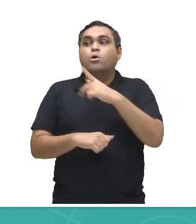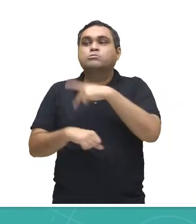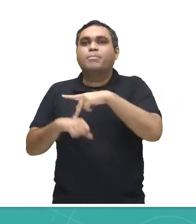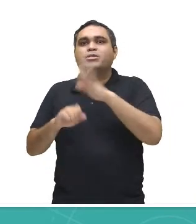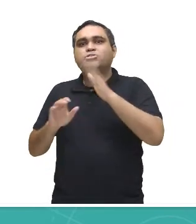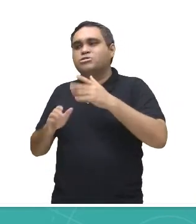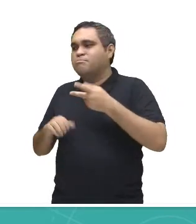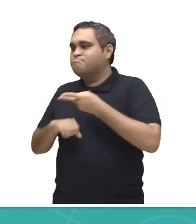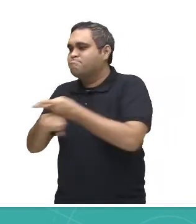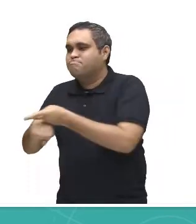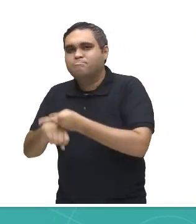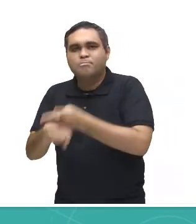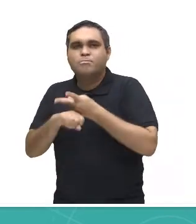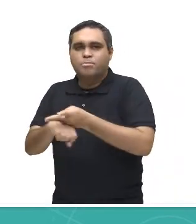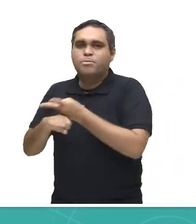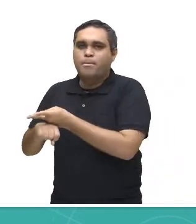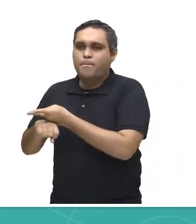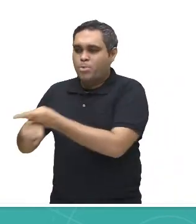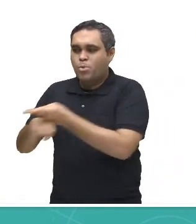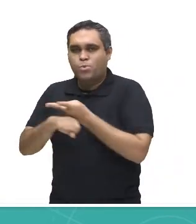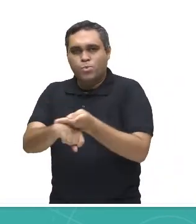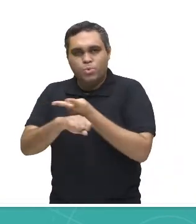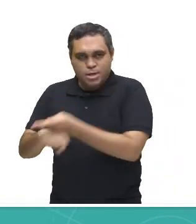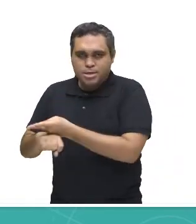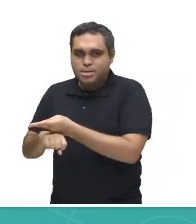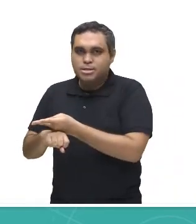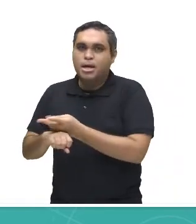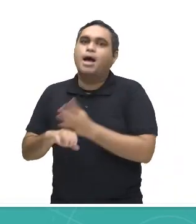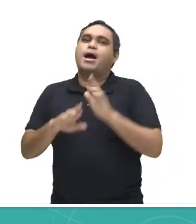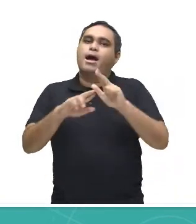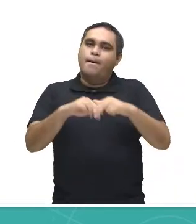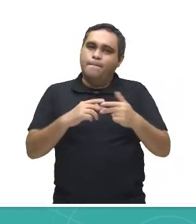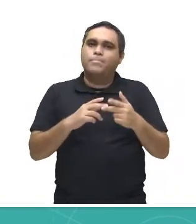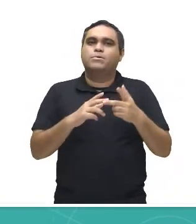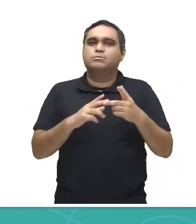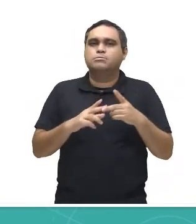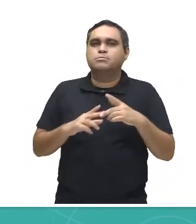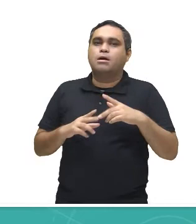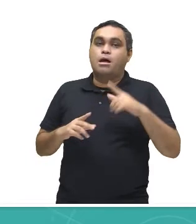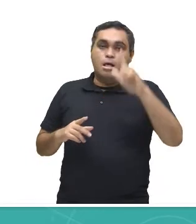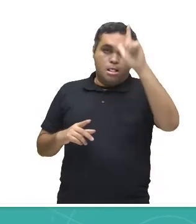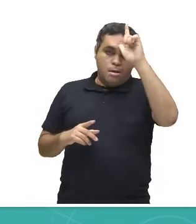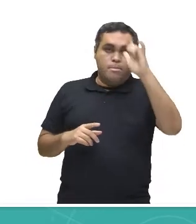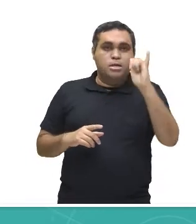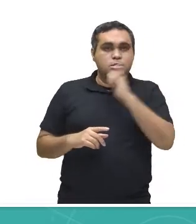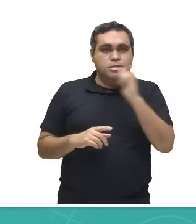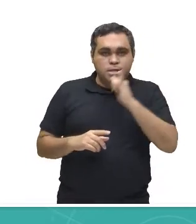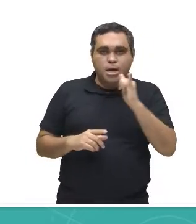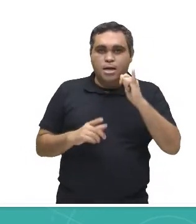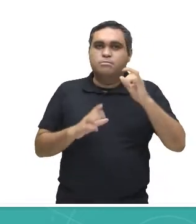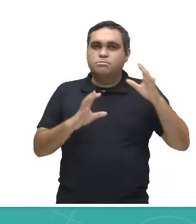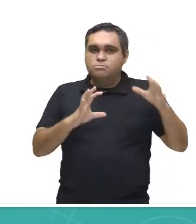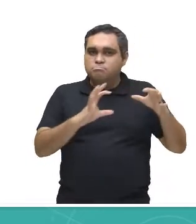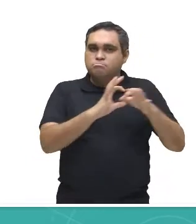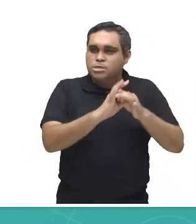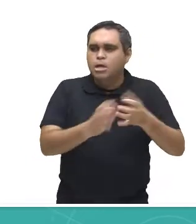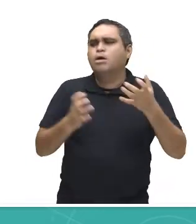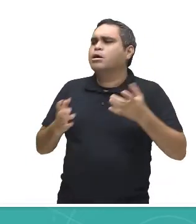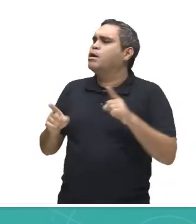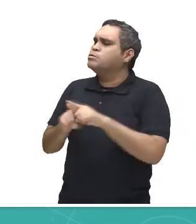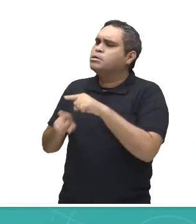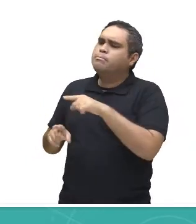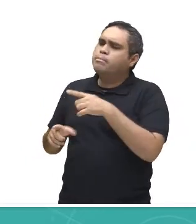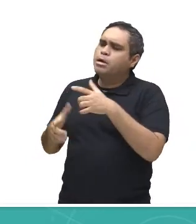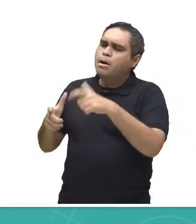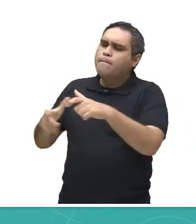Ásia. É por isso que vai ser realizada a Conferência de Berlim, porque a Alemanha e a Itália, que se unificam depois, querem também o seu